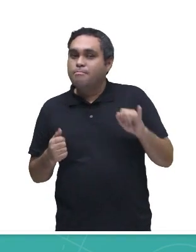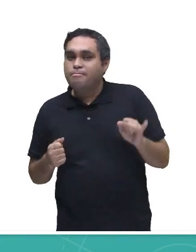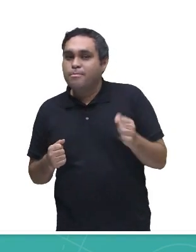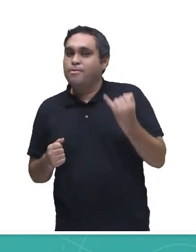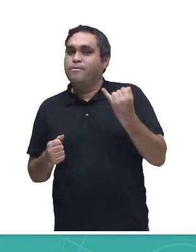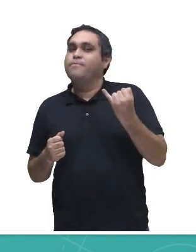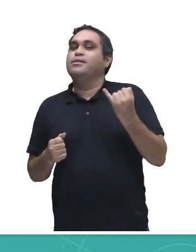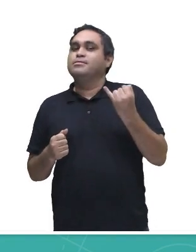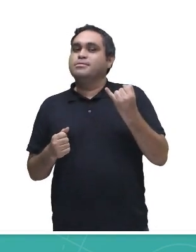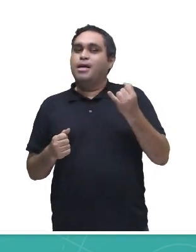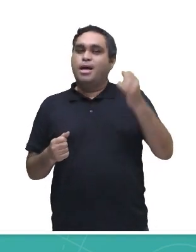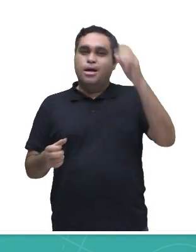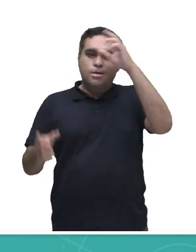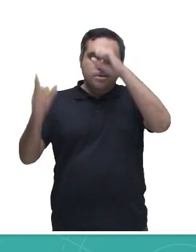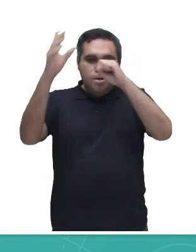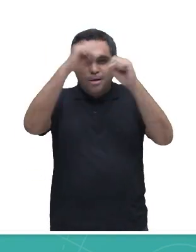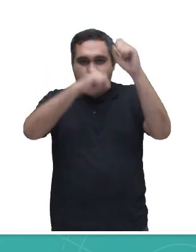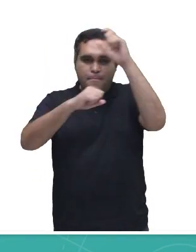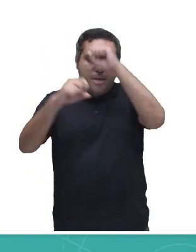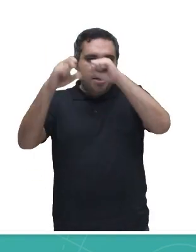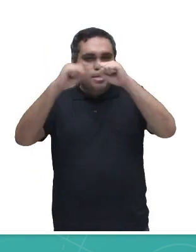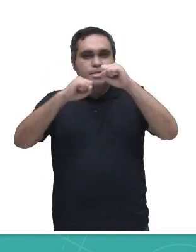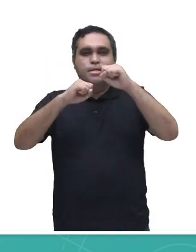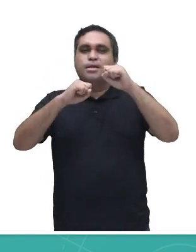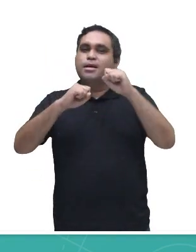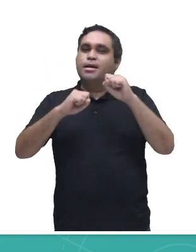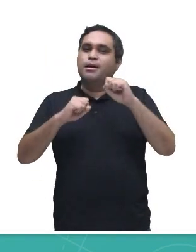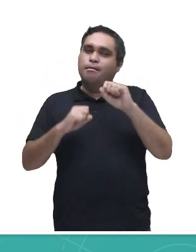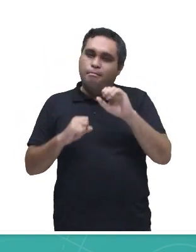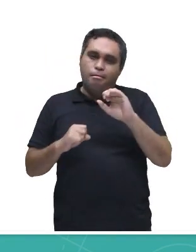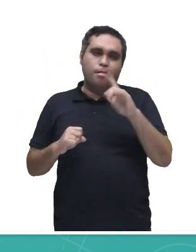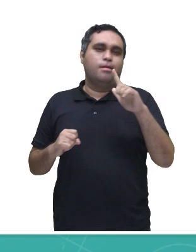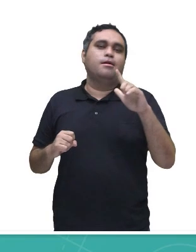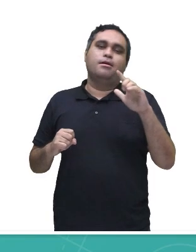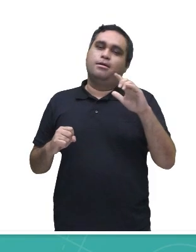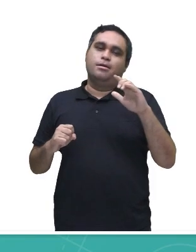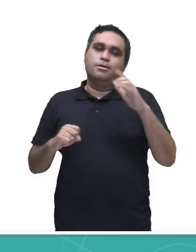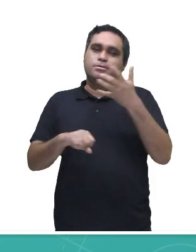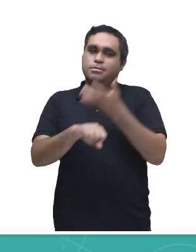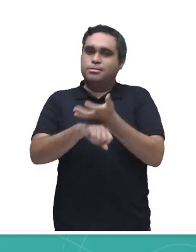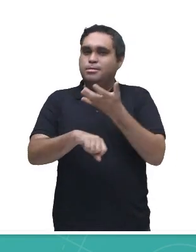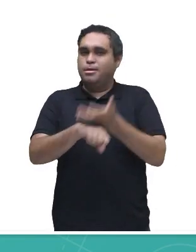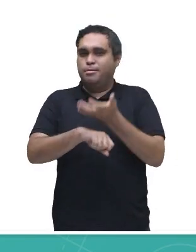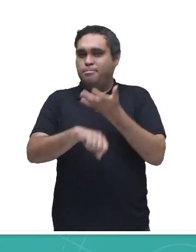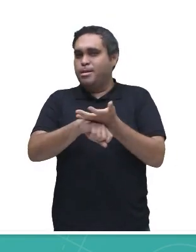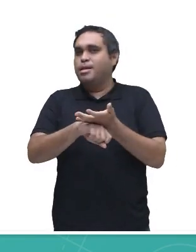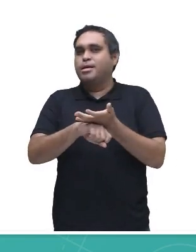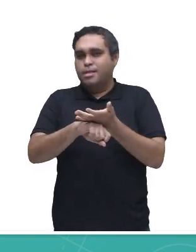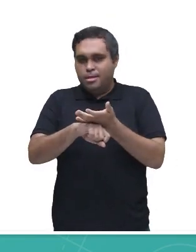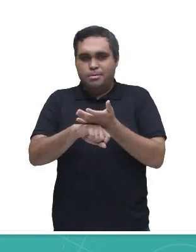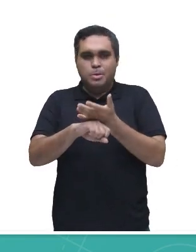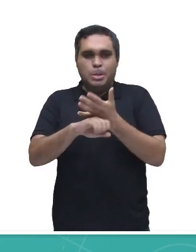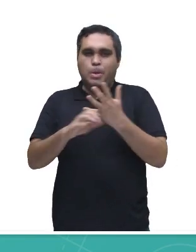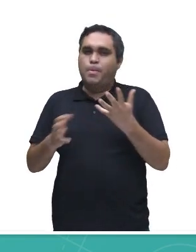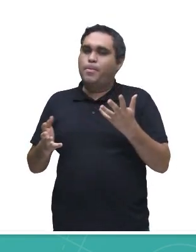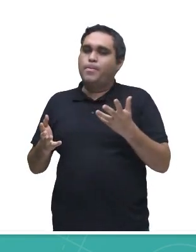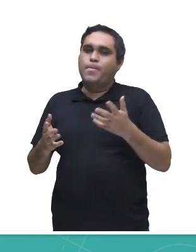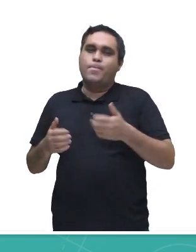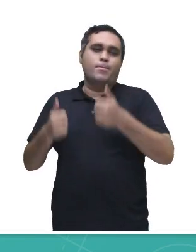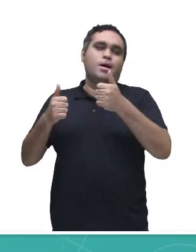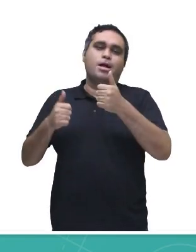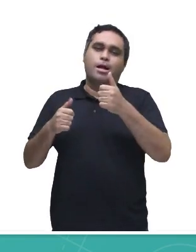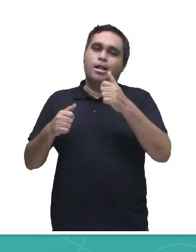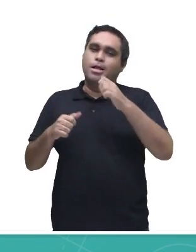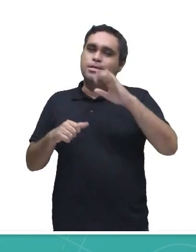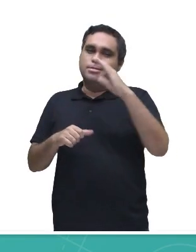momento de conhecimento, lógico, com a melhor disciplina da grade curricular, que é ciências. Então, vamos ao nosso